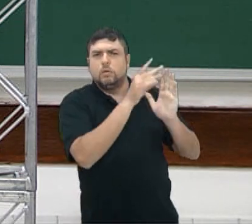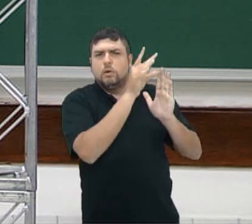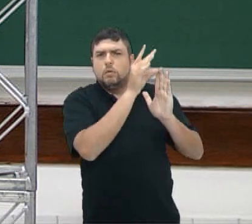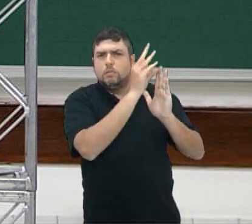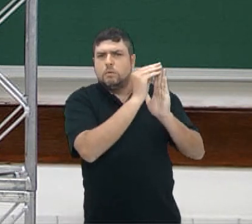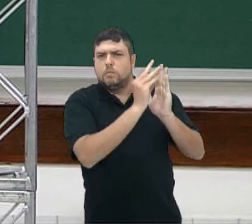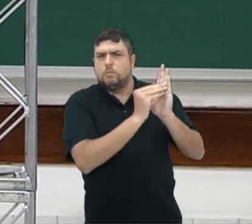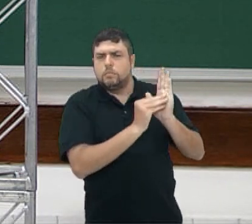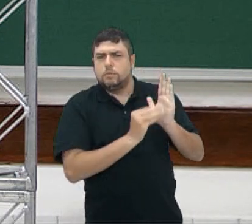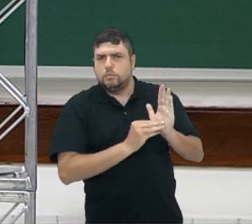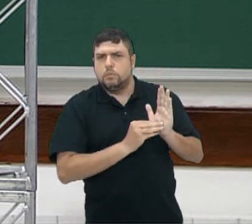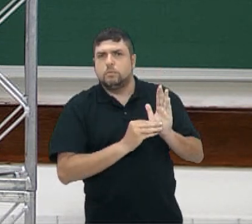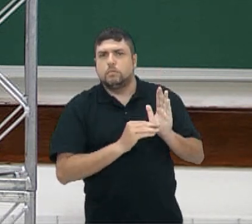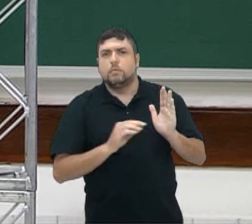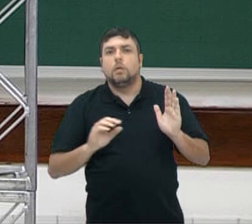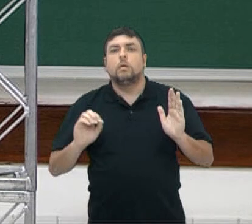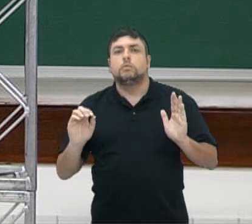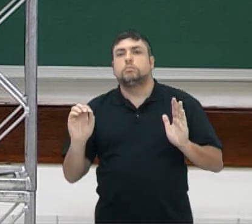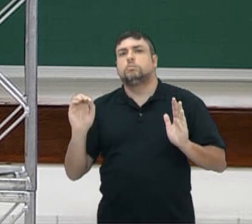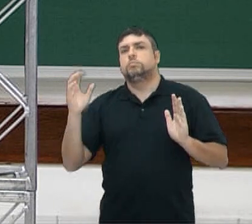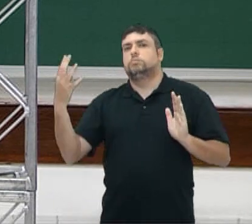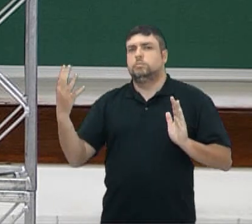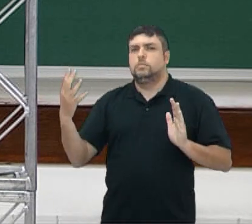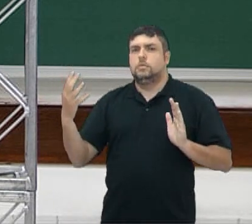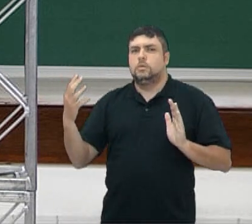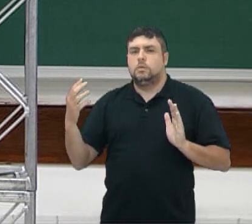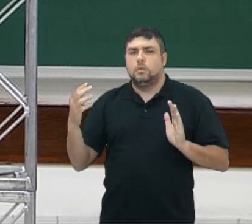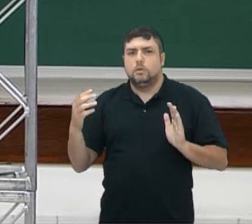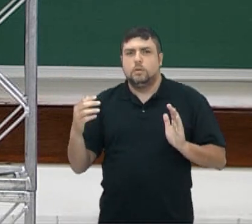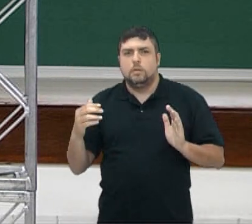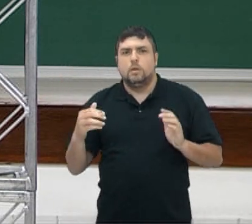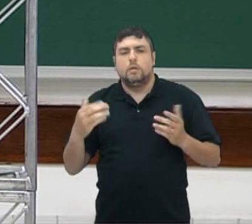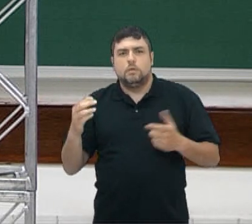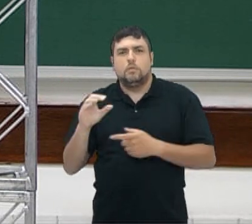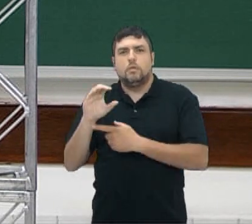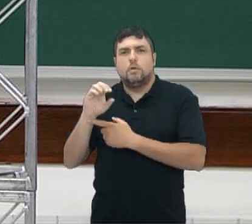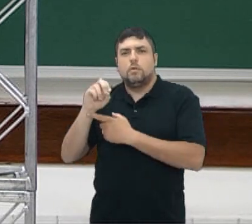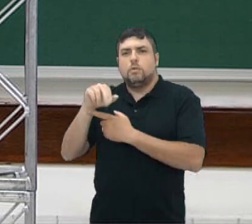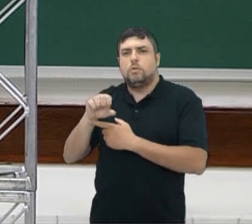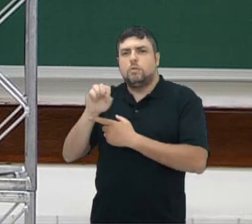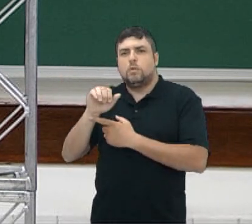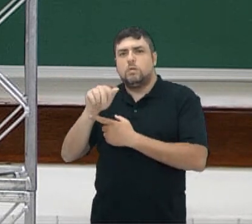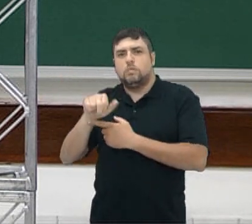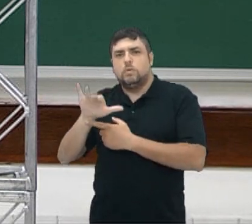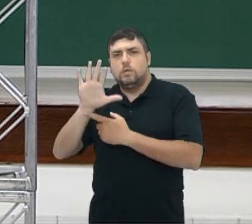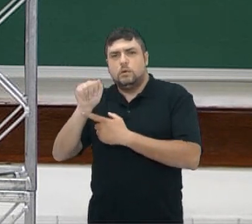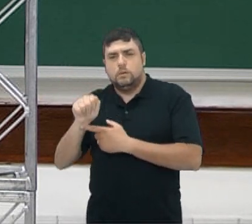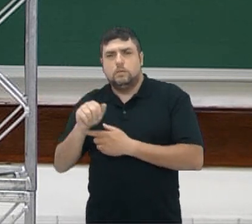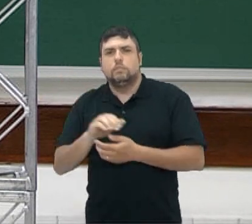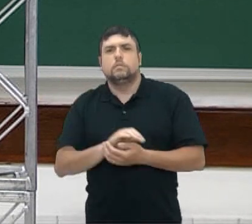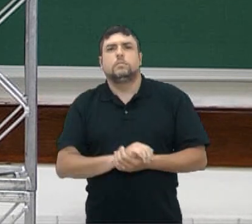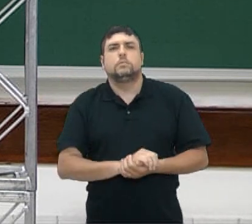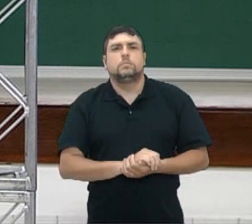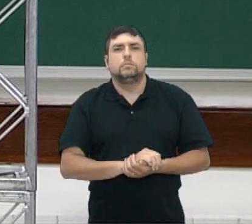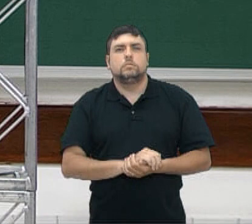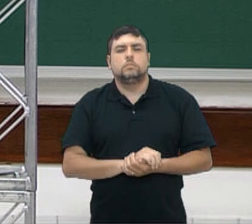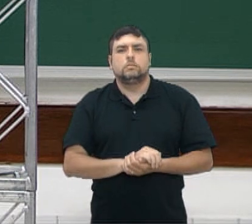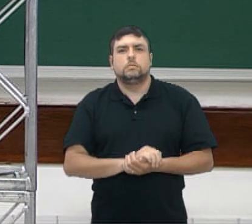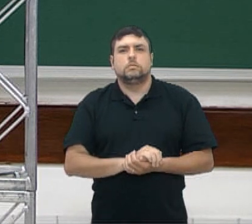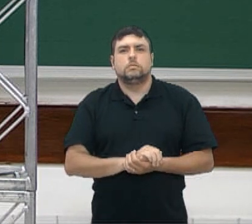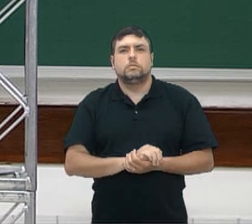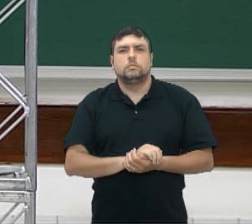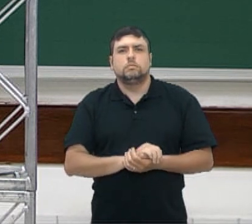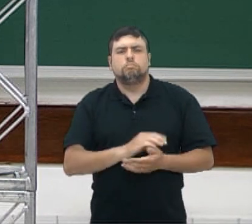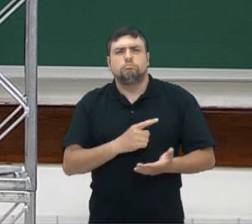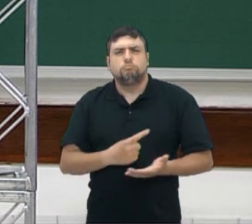que algo leva a uma outra questão. O senso comum, ele é